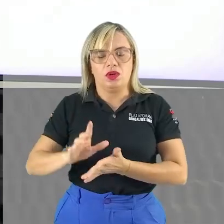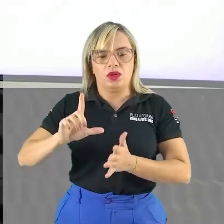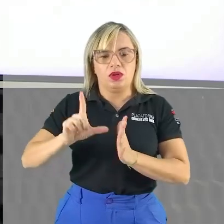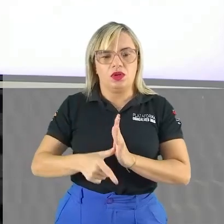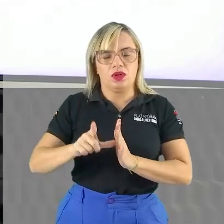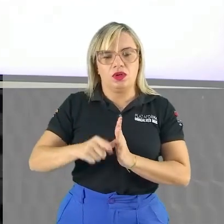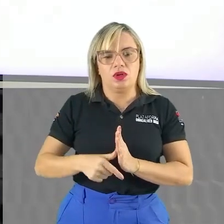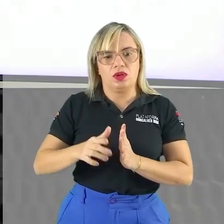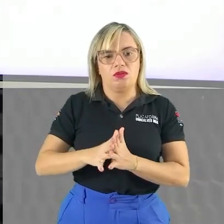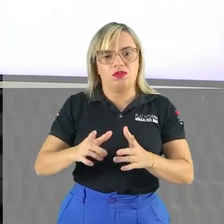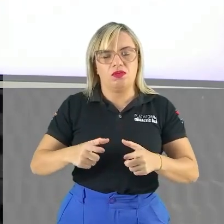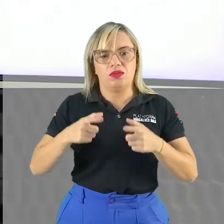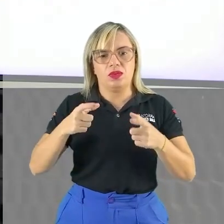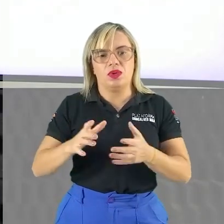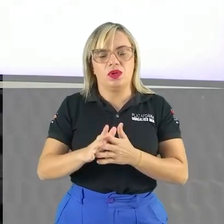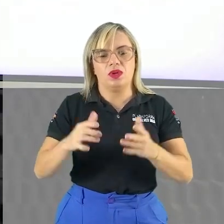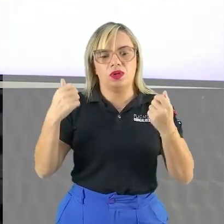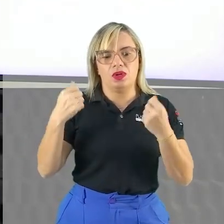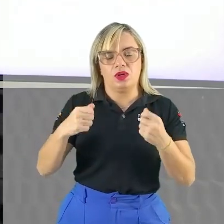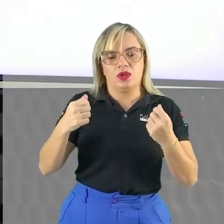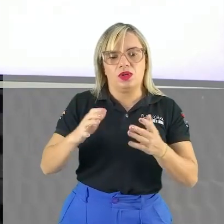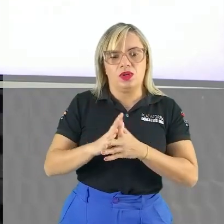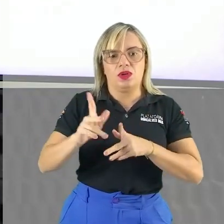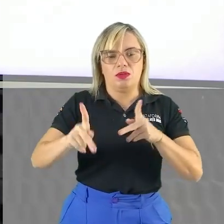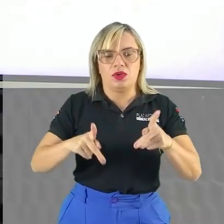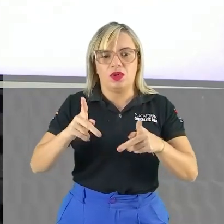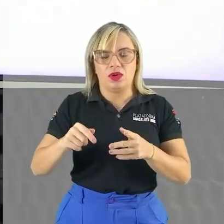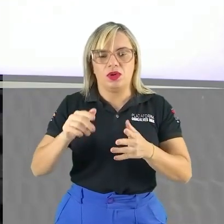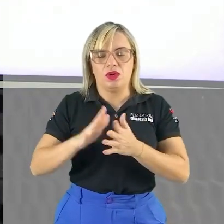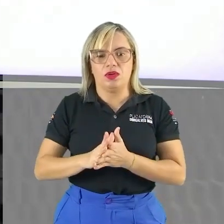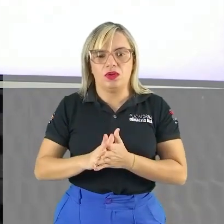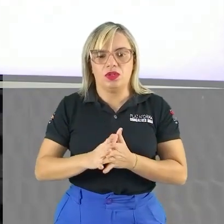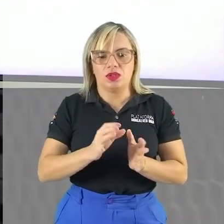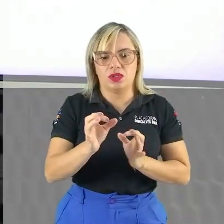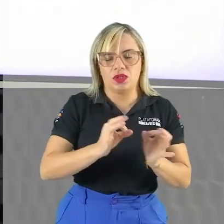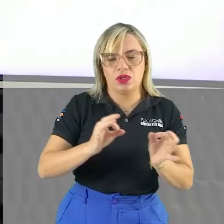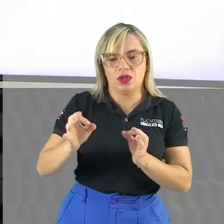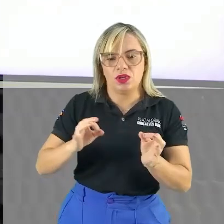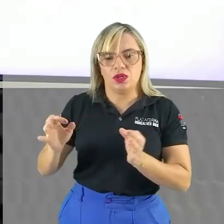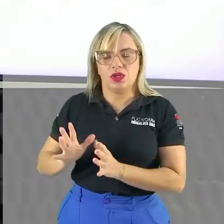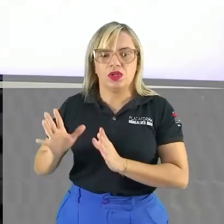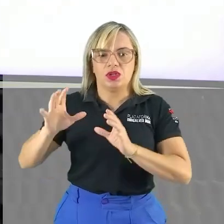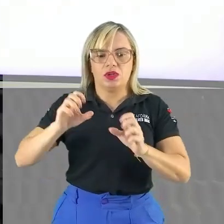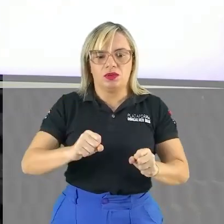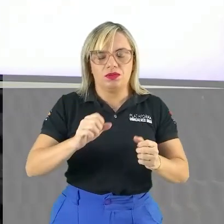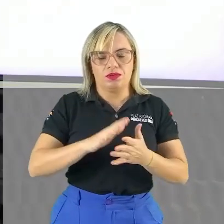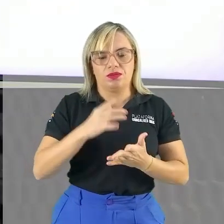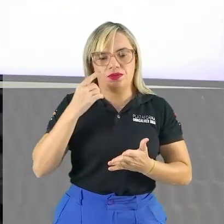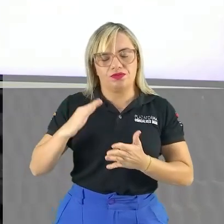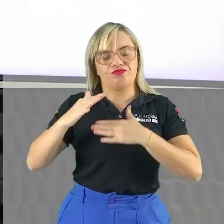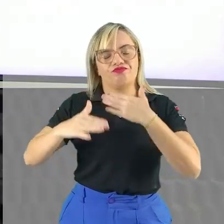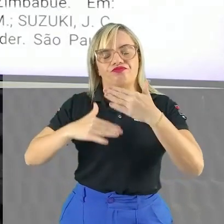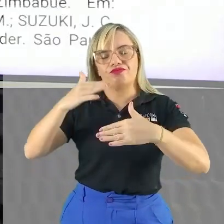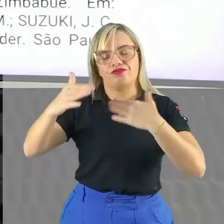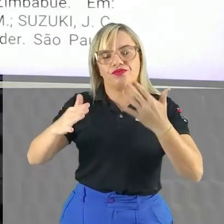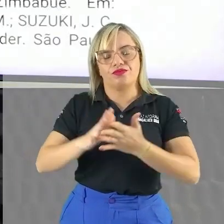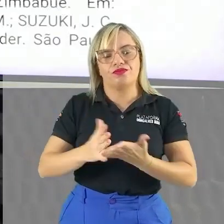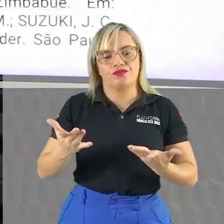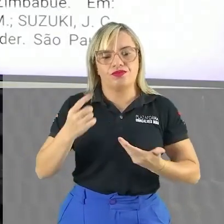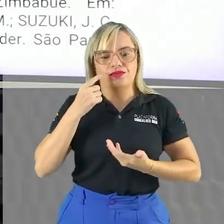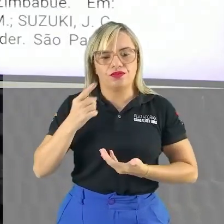precisaria, então, de terem civilizadores para que pudessem, então, avançar. Beleza? Vamos lá para outra